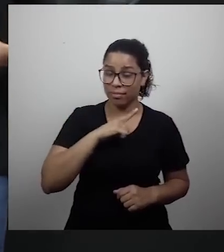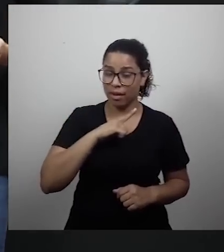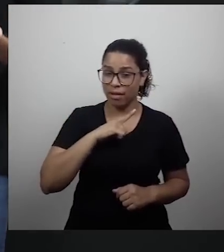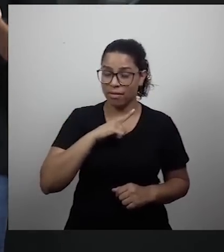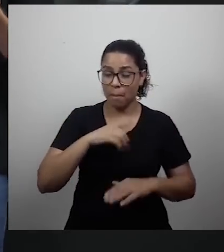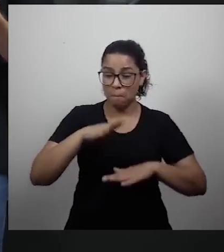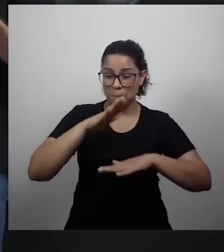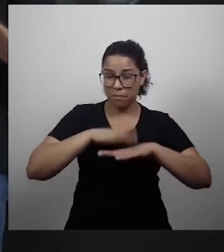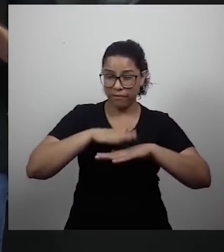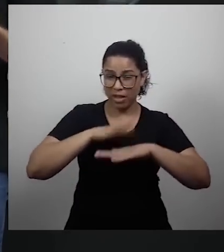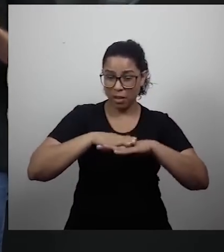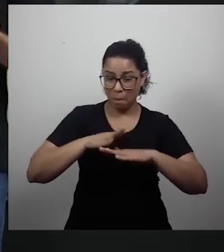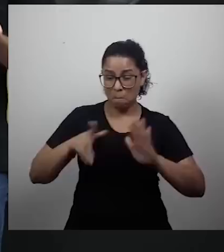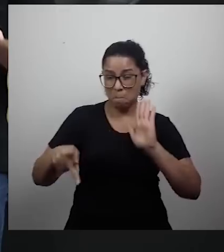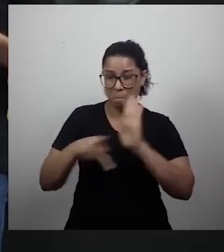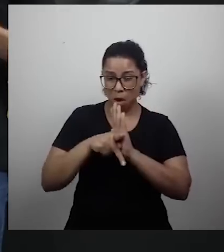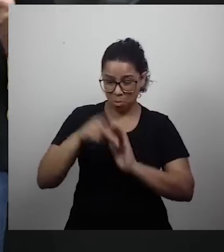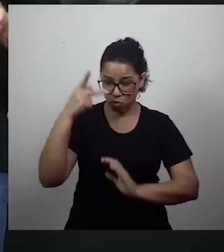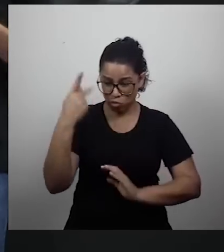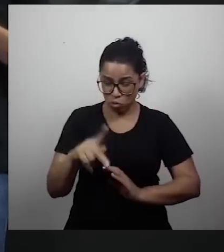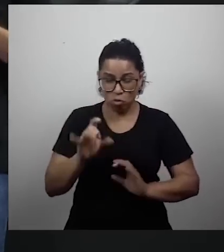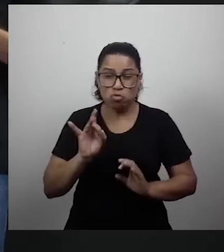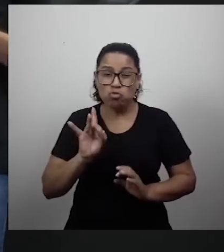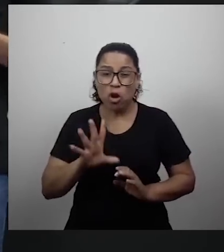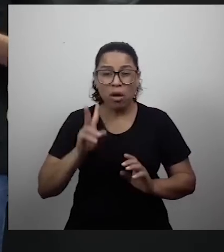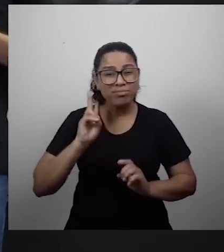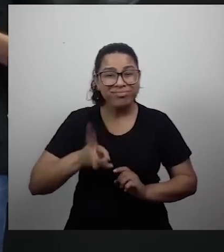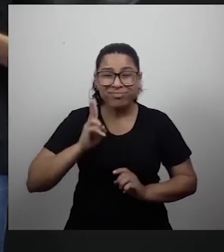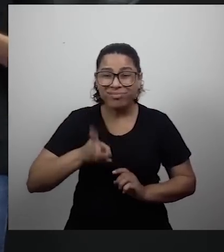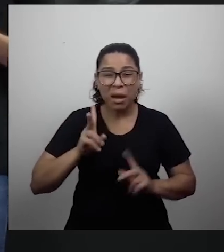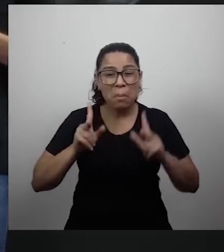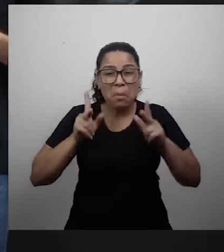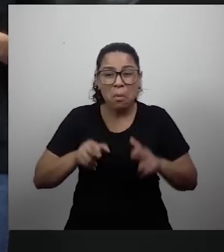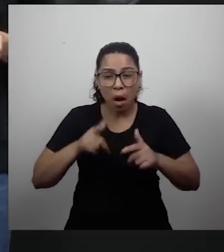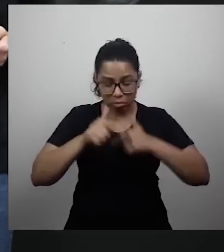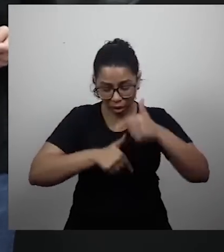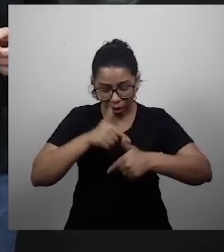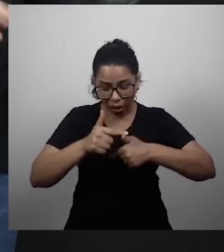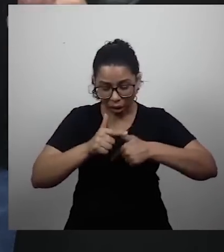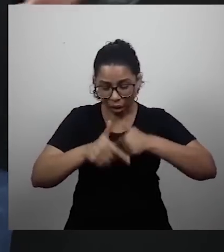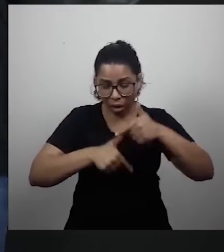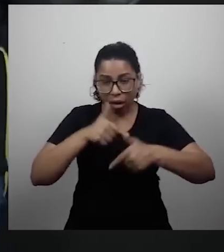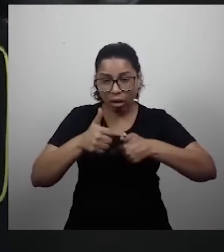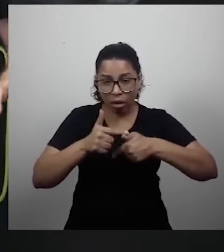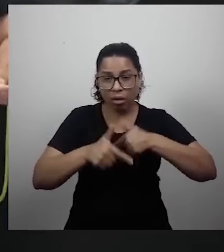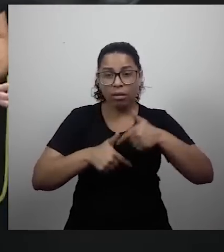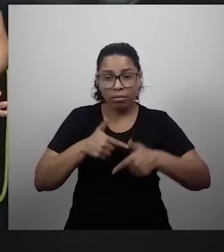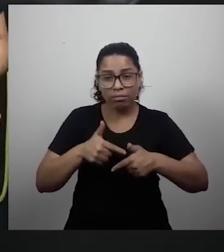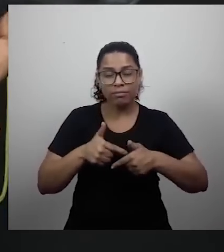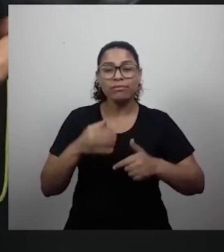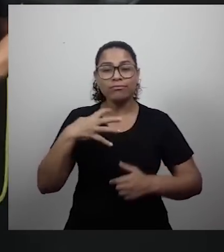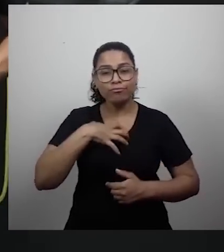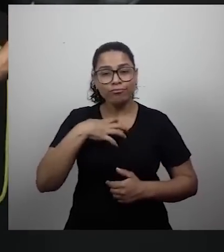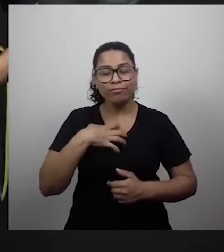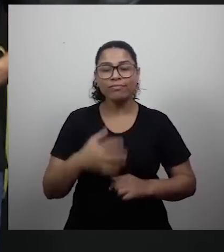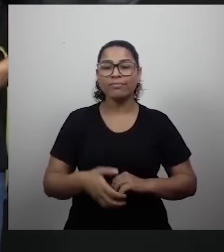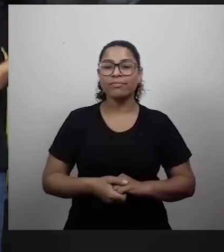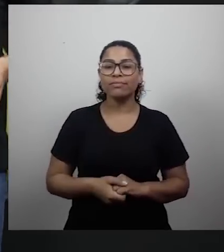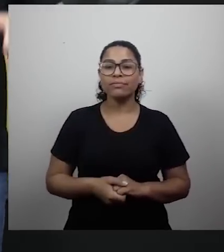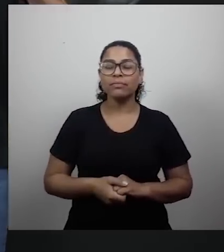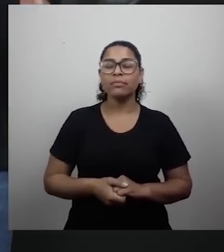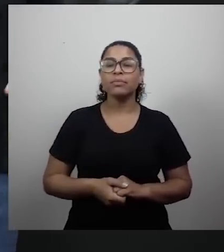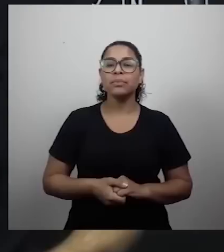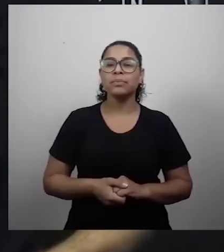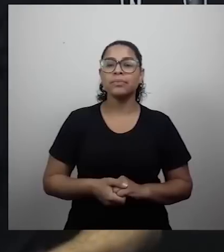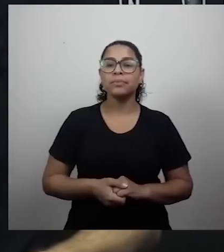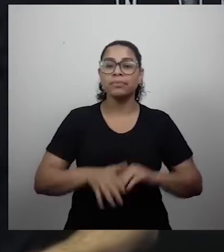especializado executa uma função certa, ele faz sempre a mesma coisa. Então, por exemplo, vou dar o mesmo exemplo da produção de imóveis. De repente,